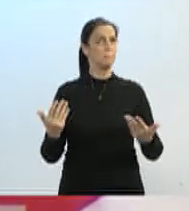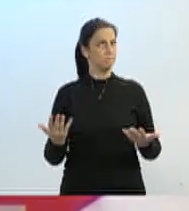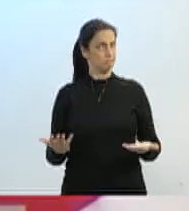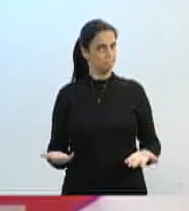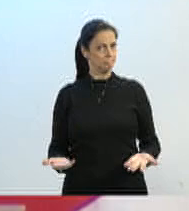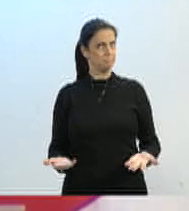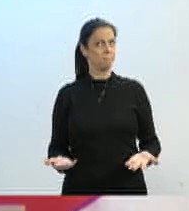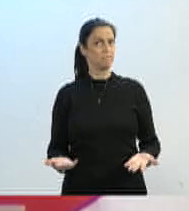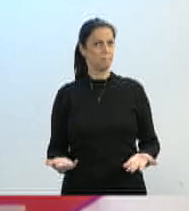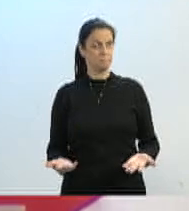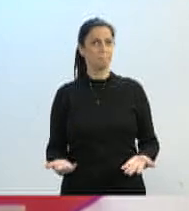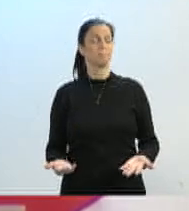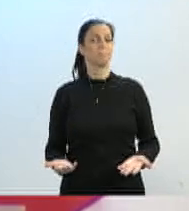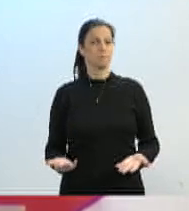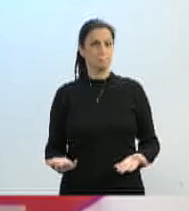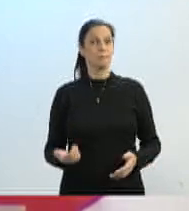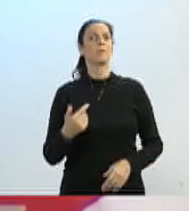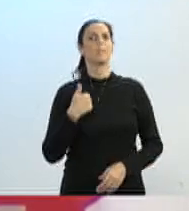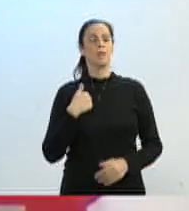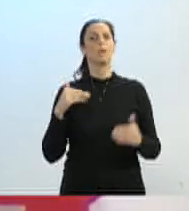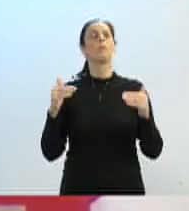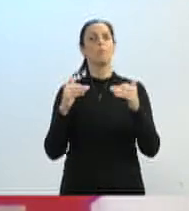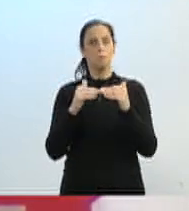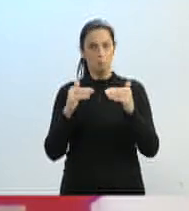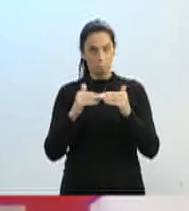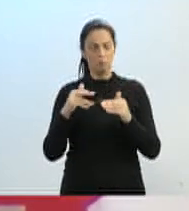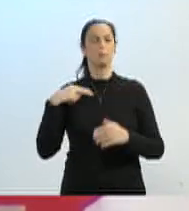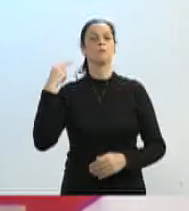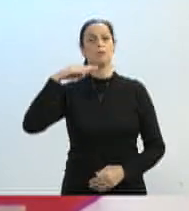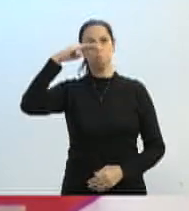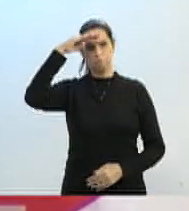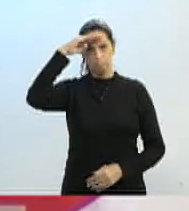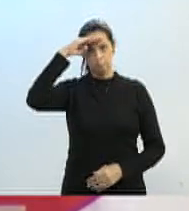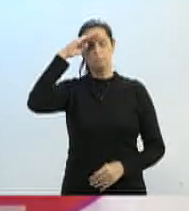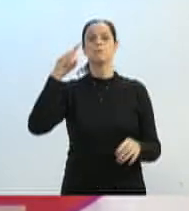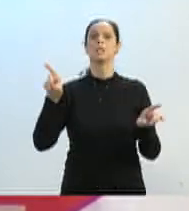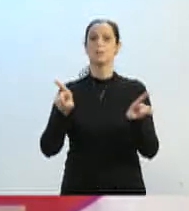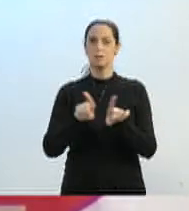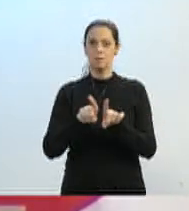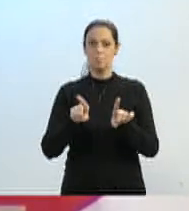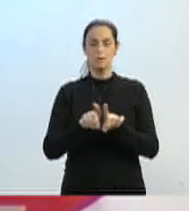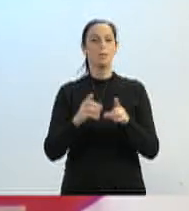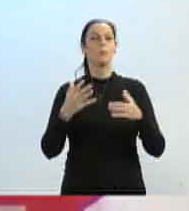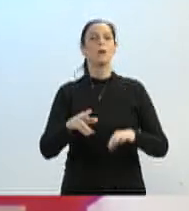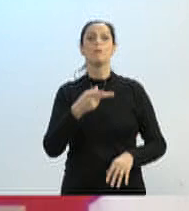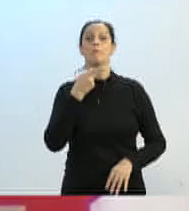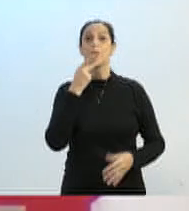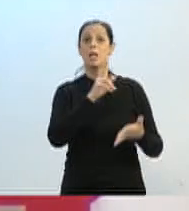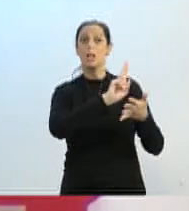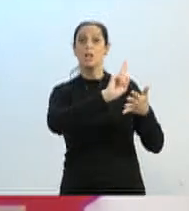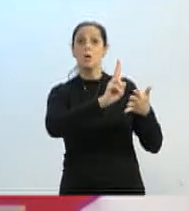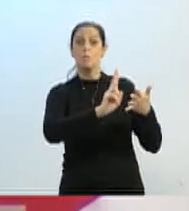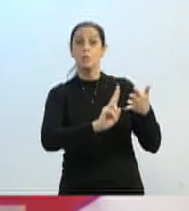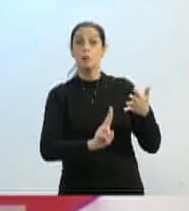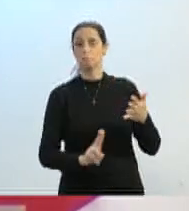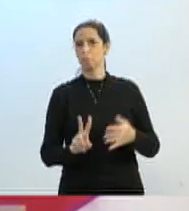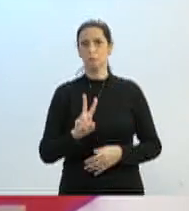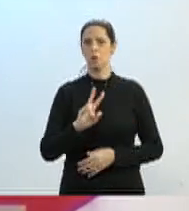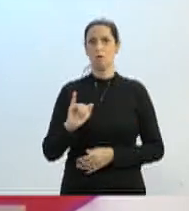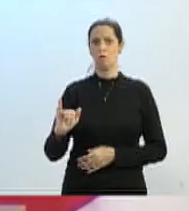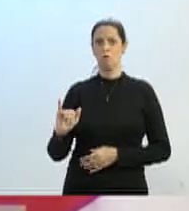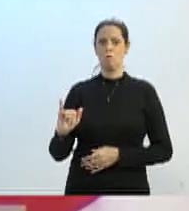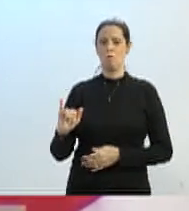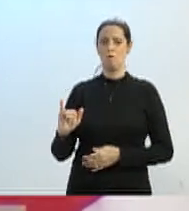Eu faço coro à voz do vereador Jovino e faço questão de também não citar nome, porque a gente não vai dar palanque a quem tanto